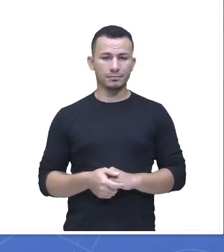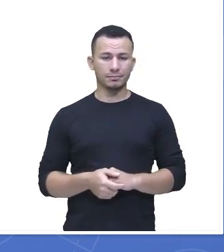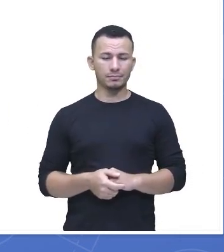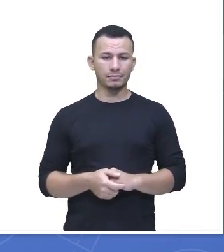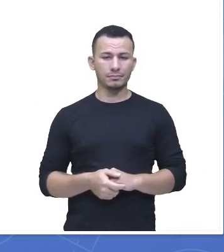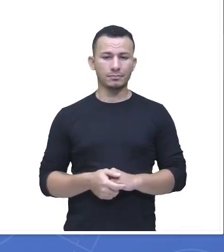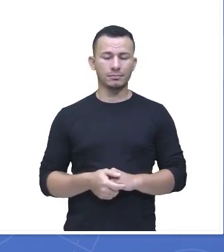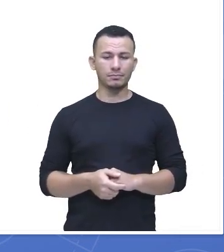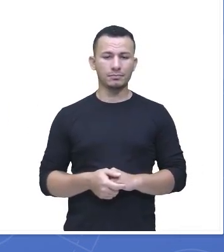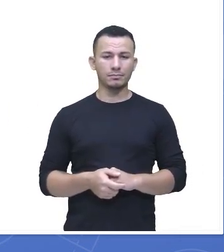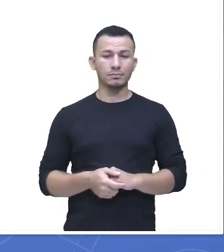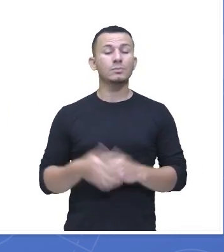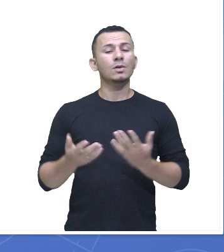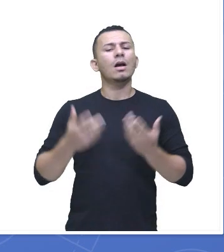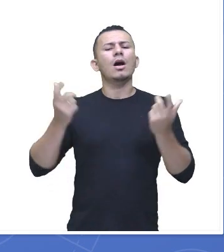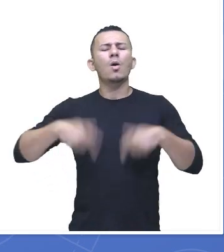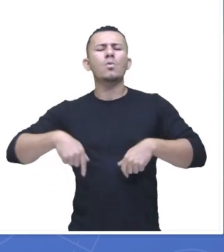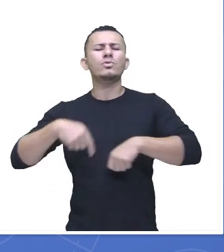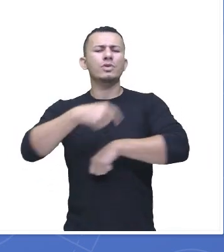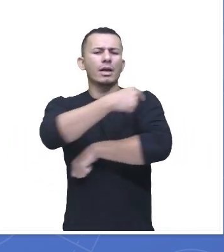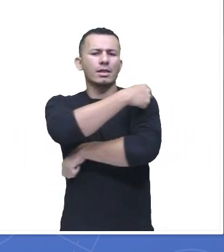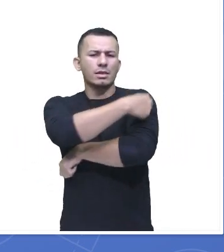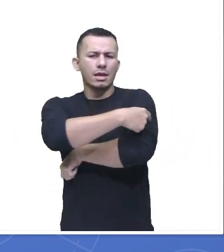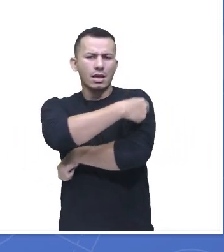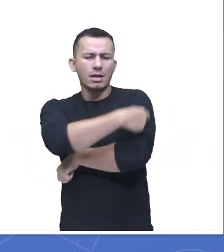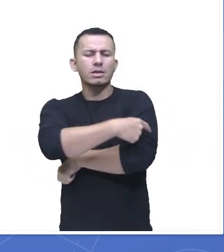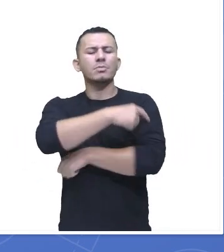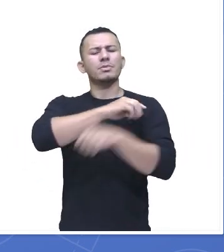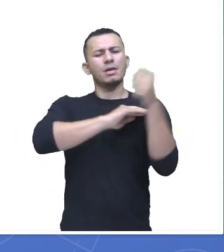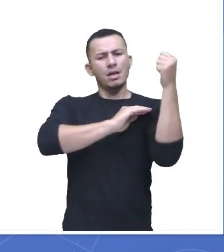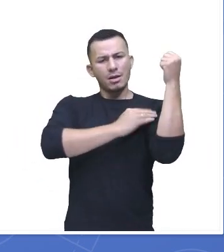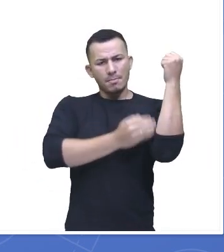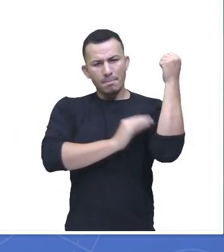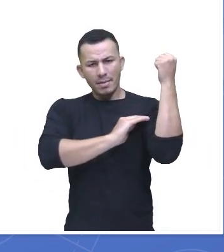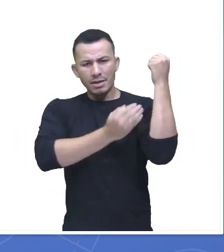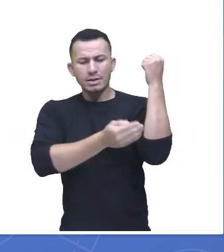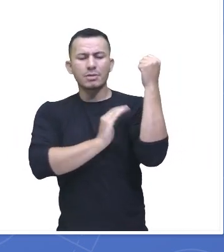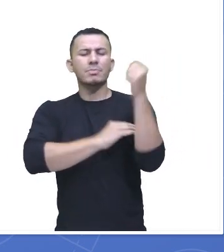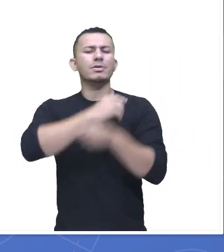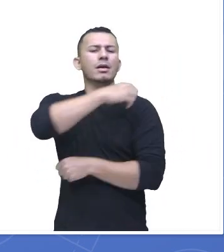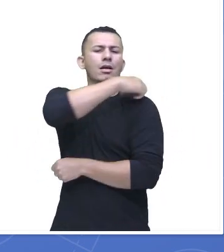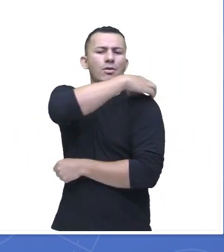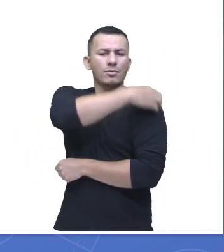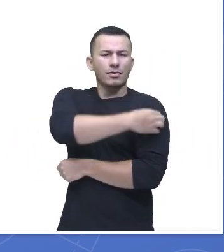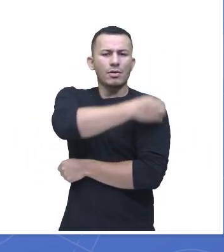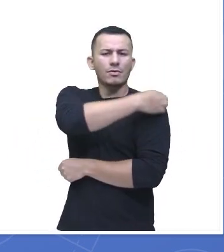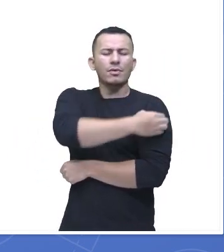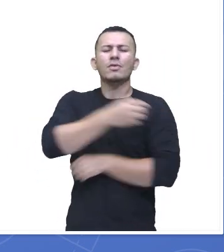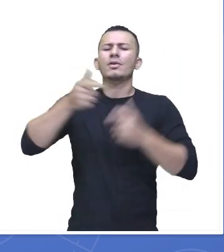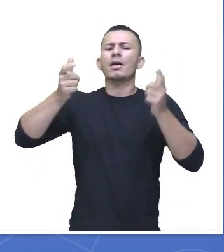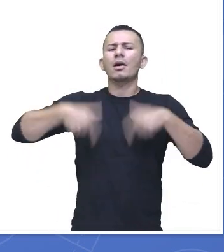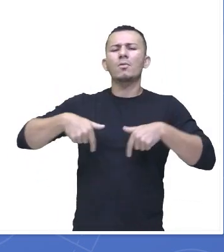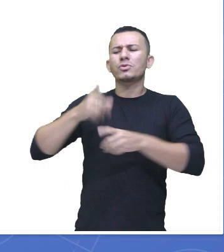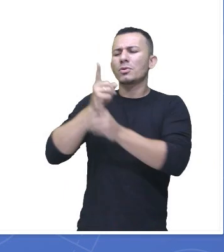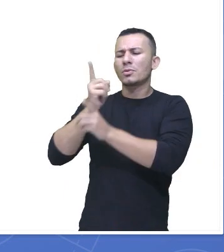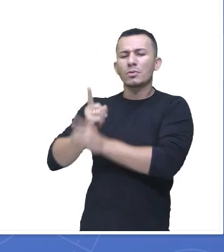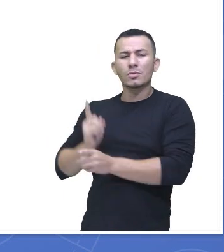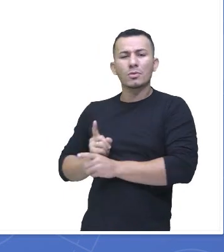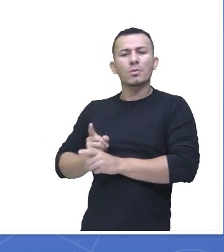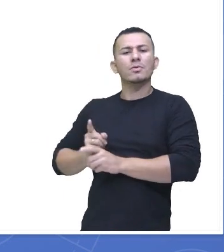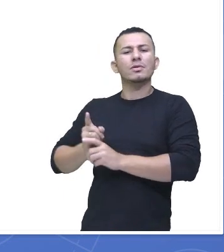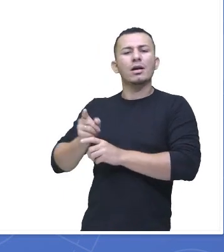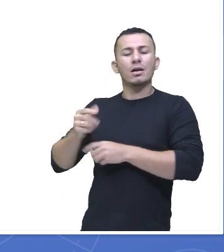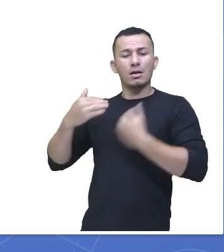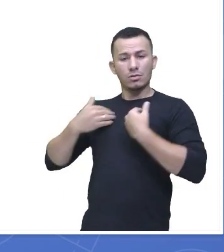Vamos ver aonde é o bíceps, onde é o tríceps e aonde é o deltoide. Muito bem, então vocês estão observando aí o